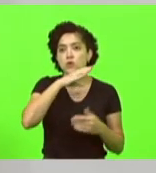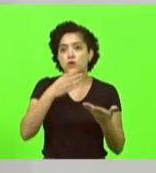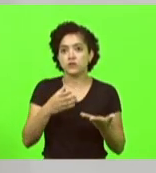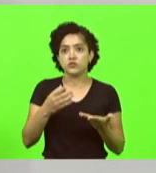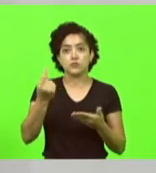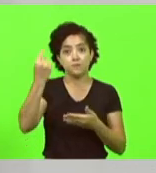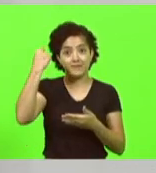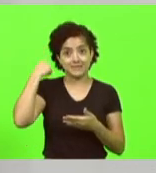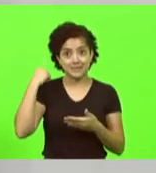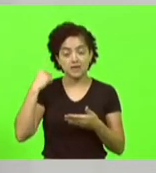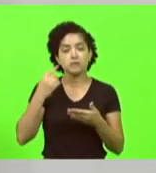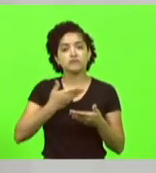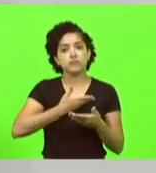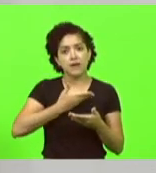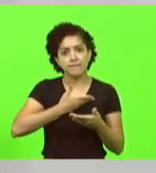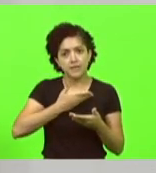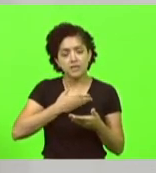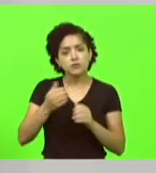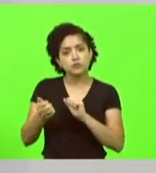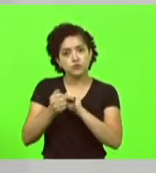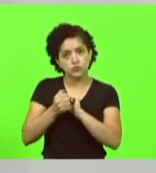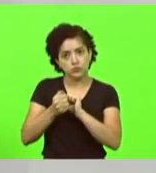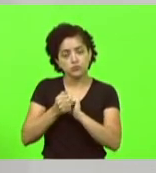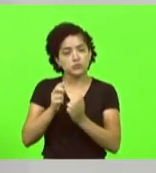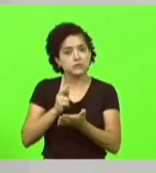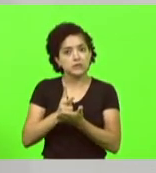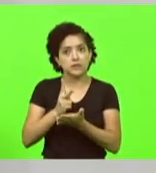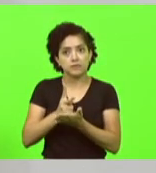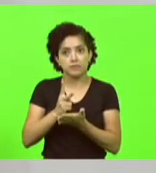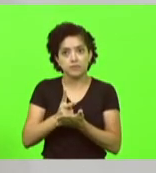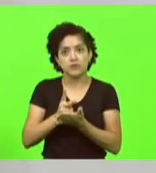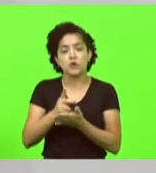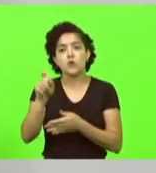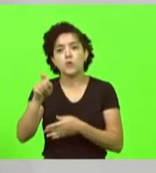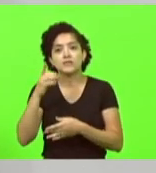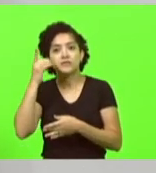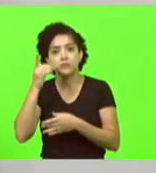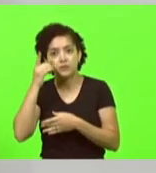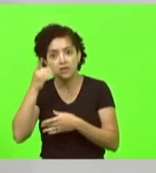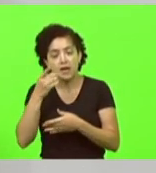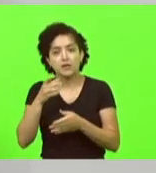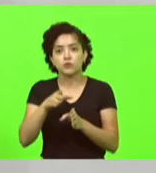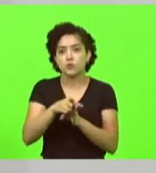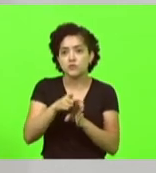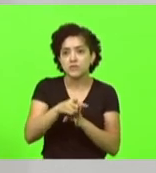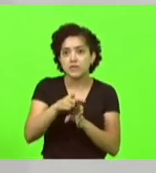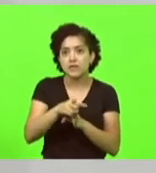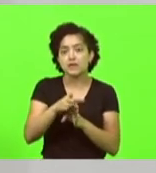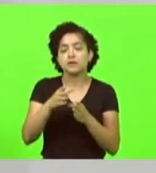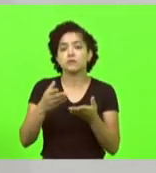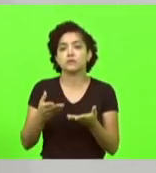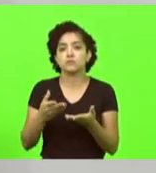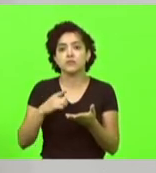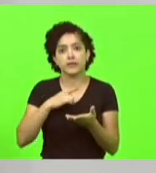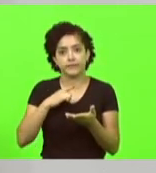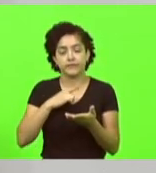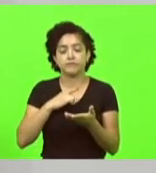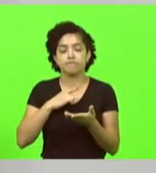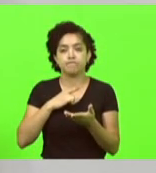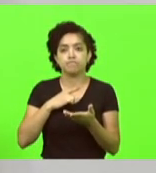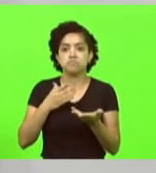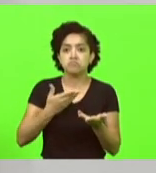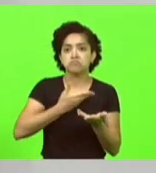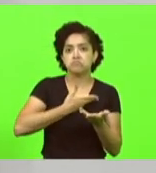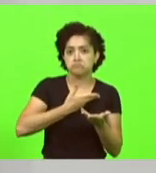que sempre estiveram junto comigo. O ex-deputado, o ex-conselheiro Luiz Suzin Marini. Mas tinha amigos